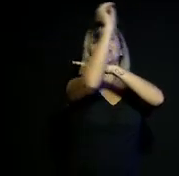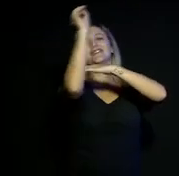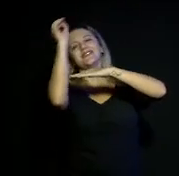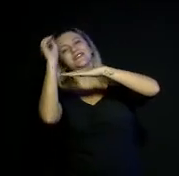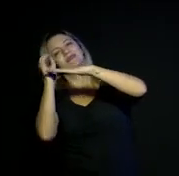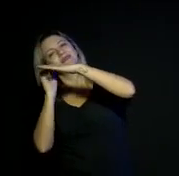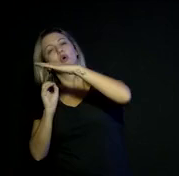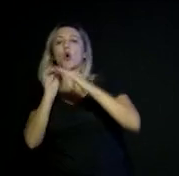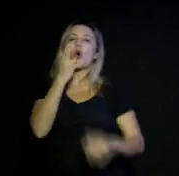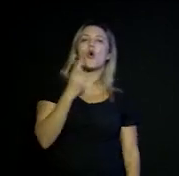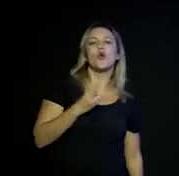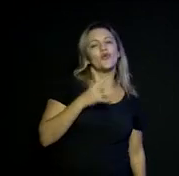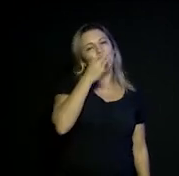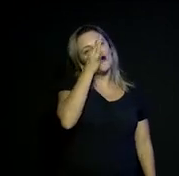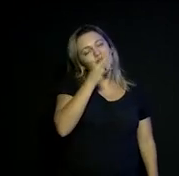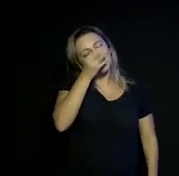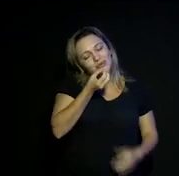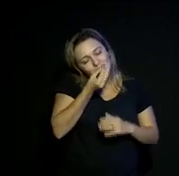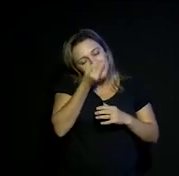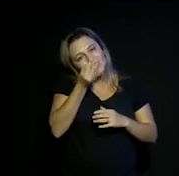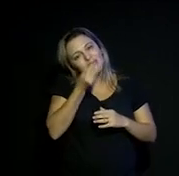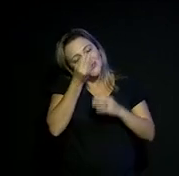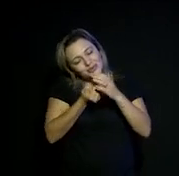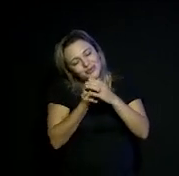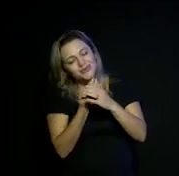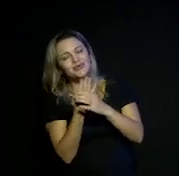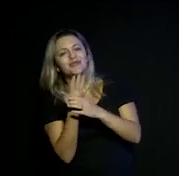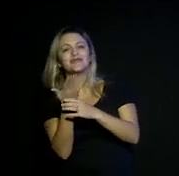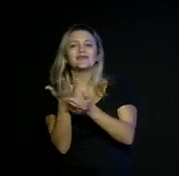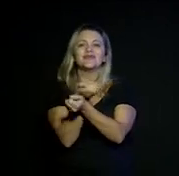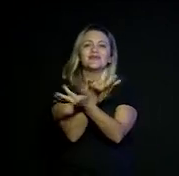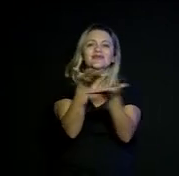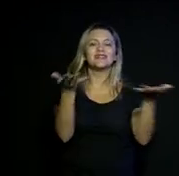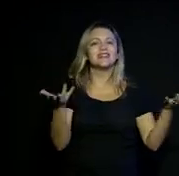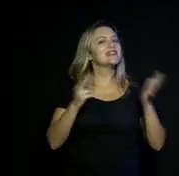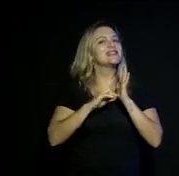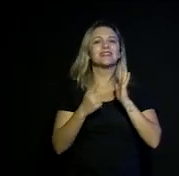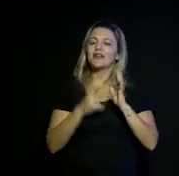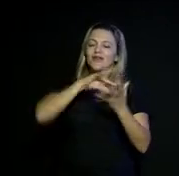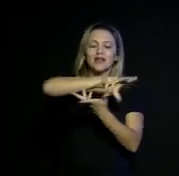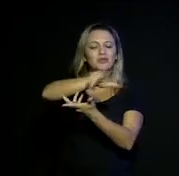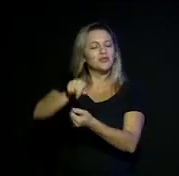flor desabrochando na primavera. É um ser que encontrou a sua função no